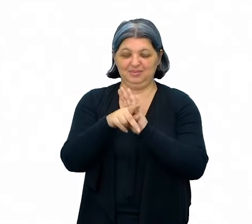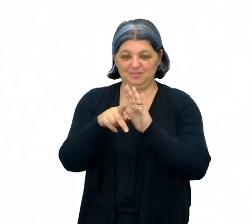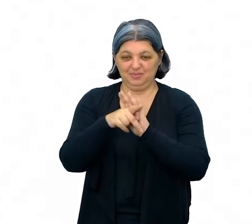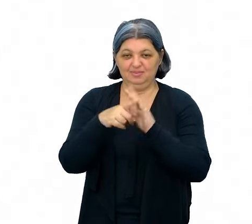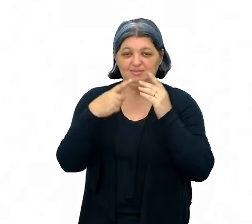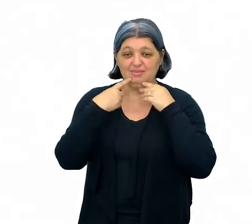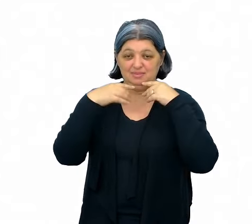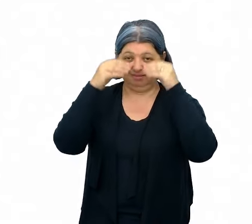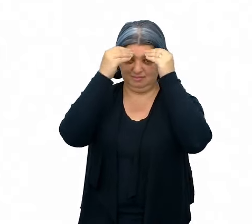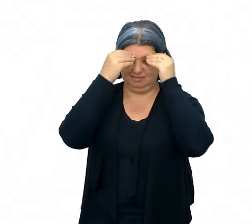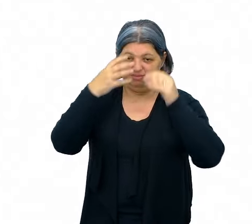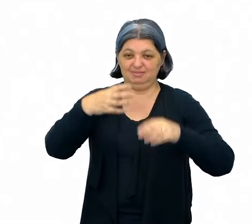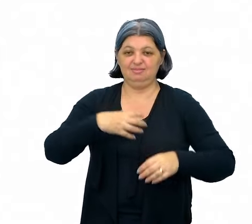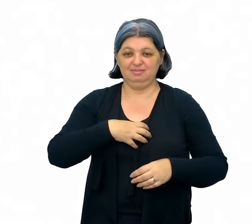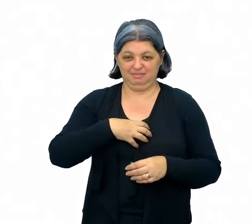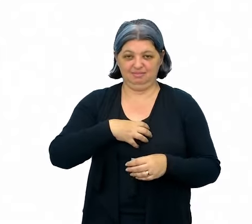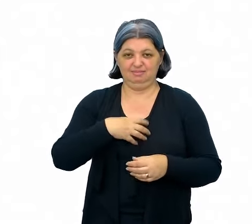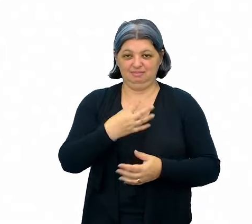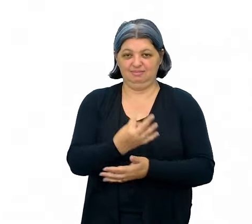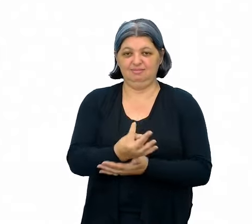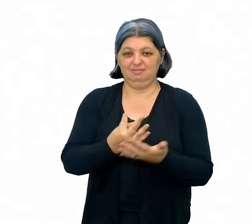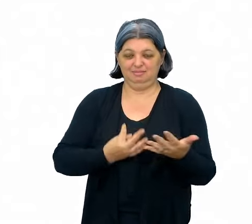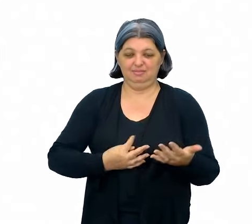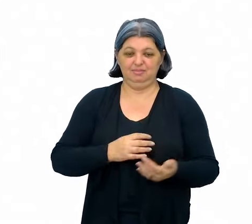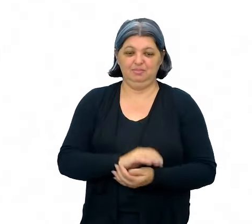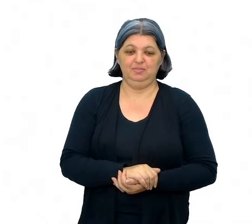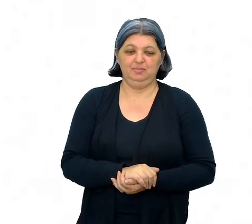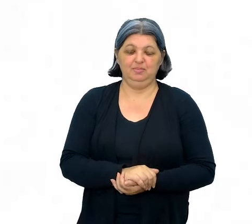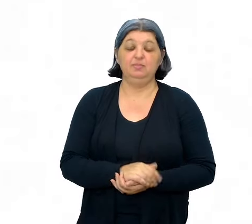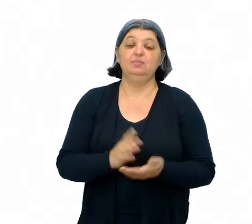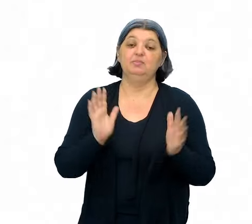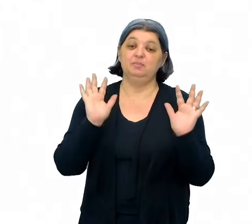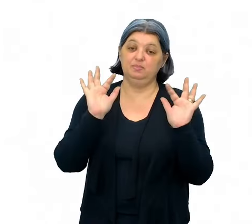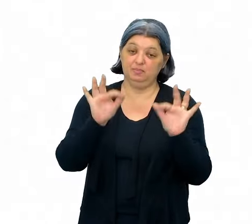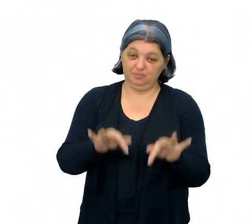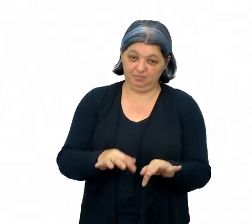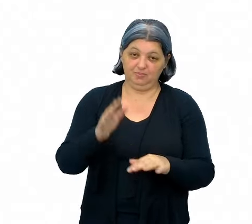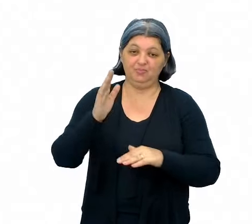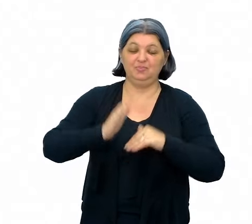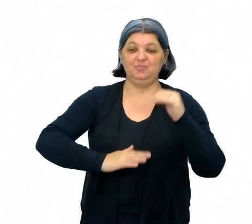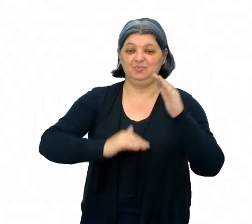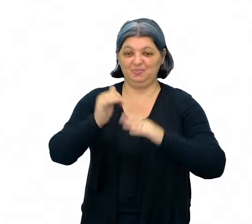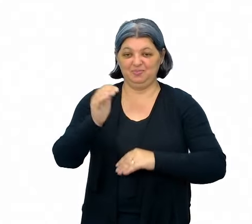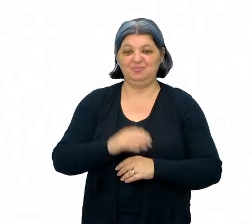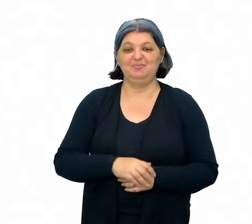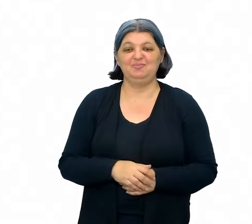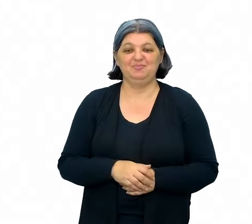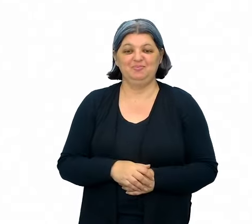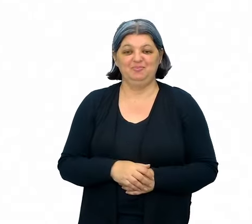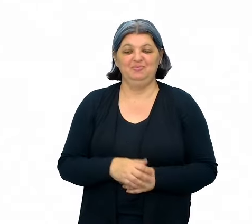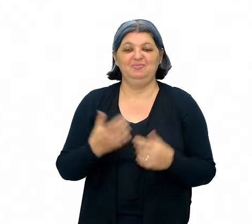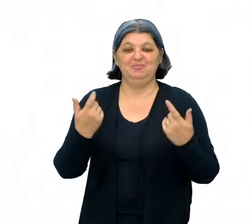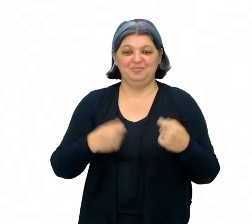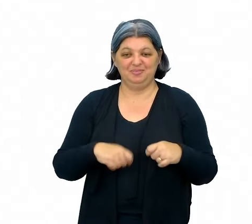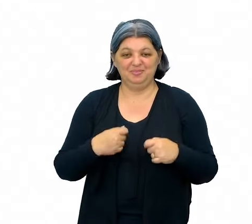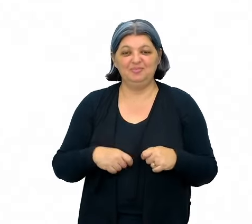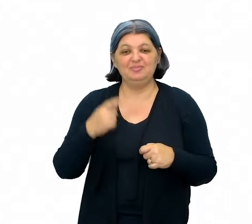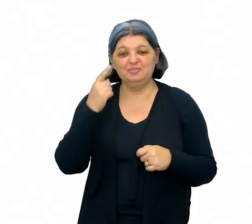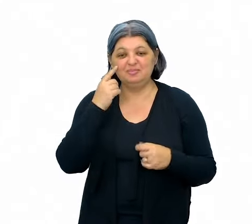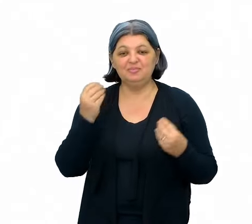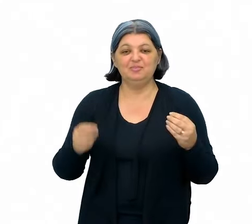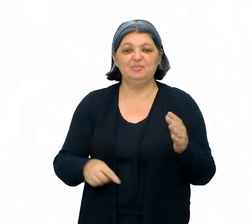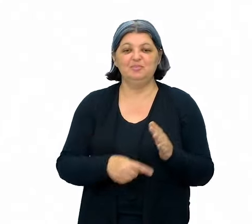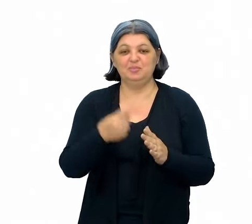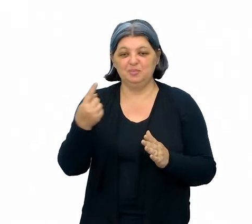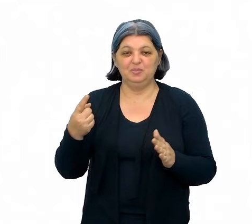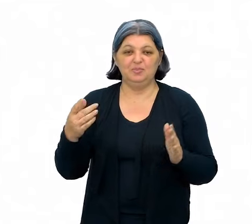ao estilo desse texto. E, por fim, na habilidade que perpassa, né, do primeiro